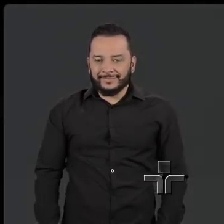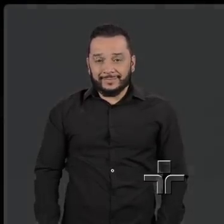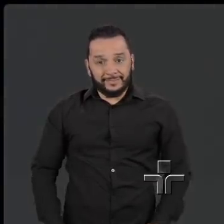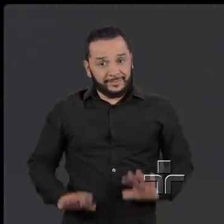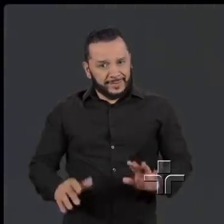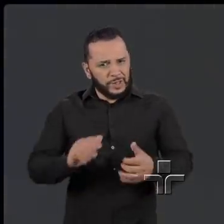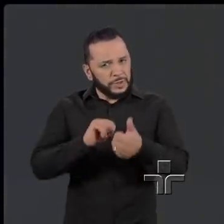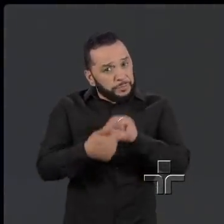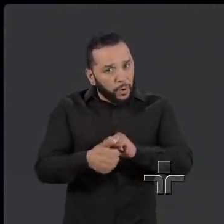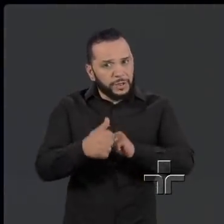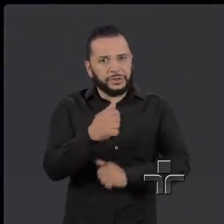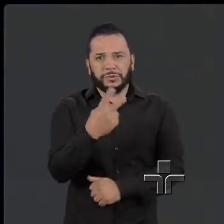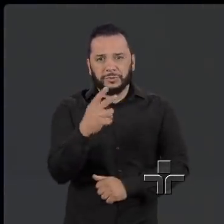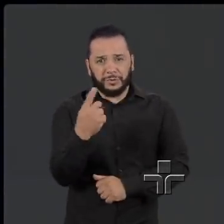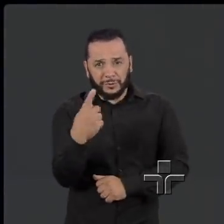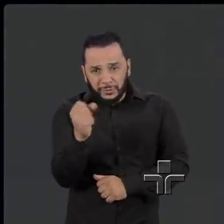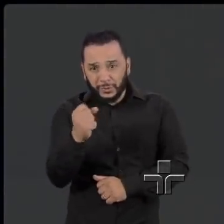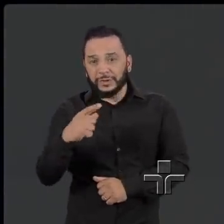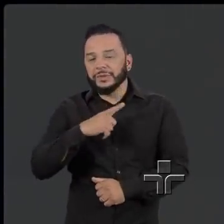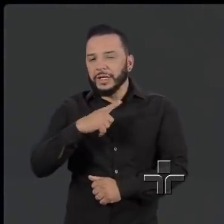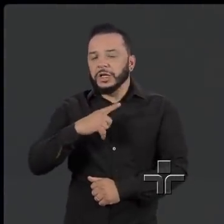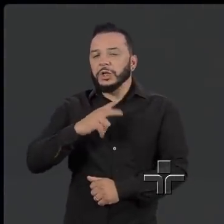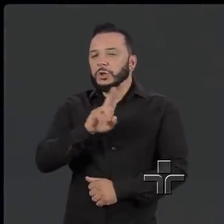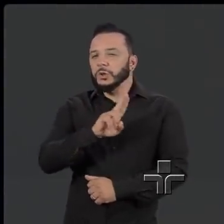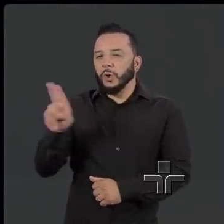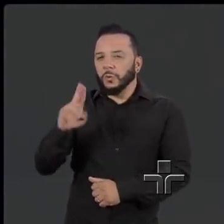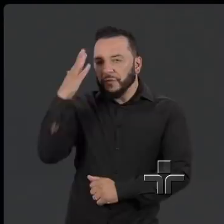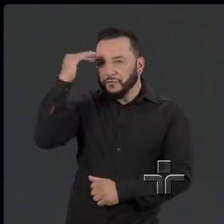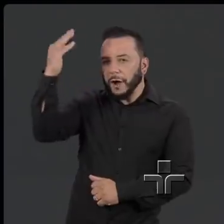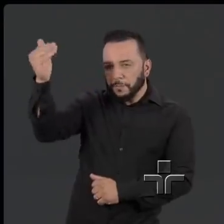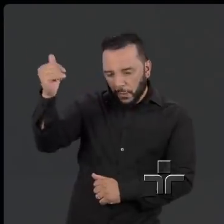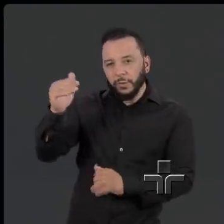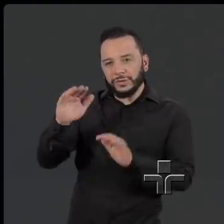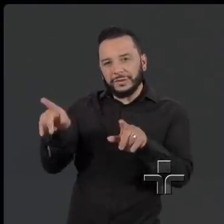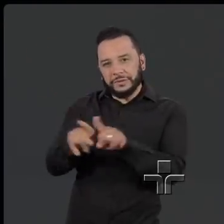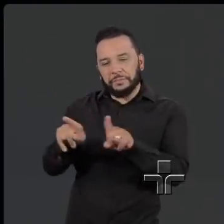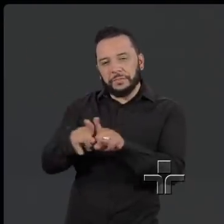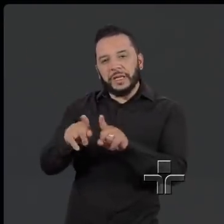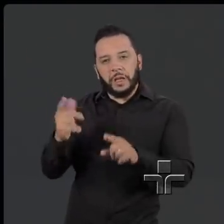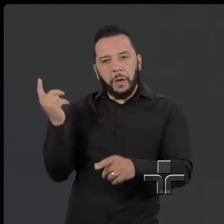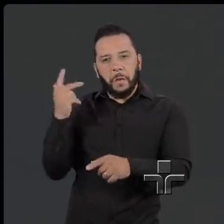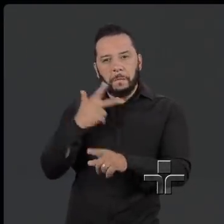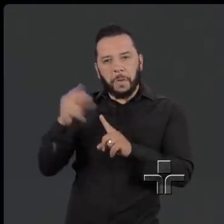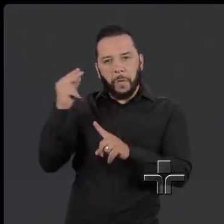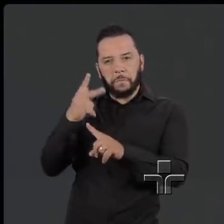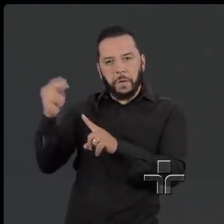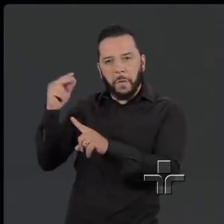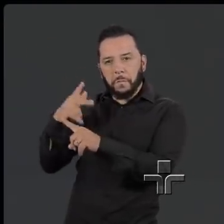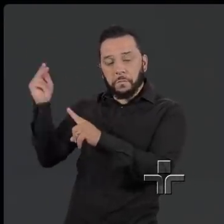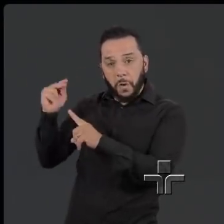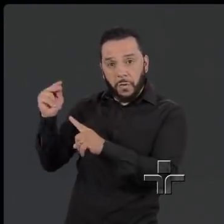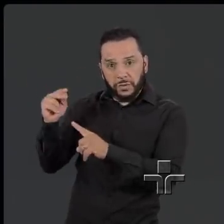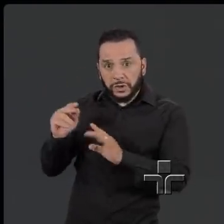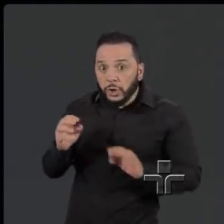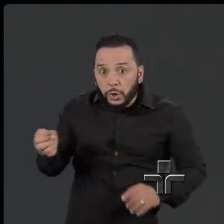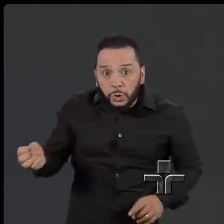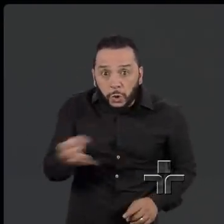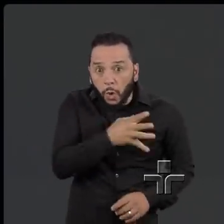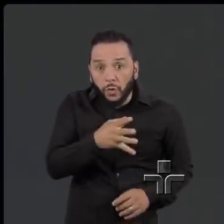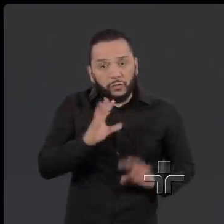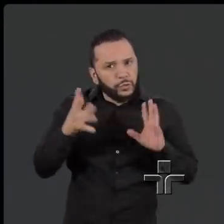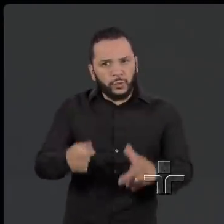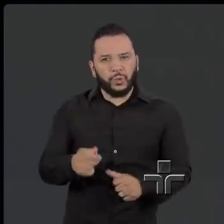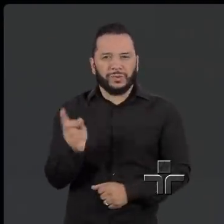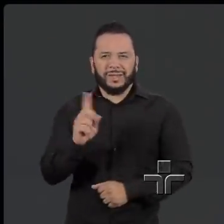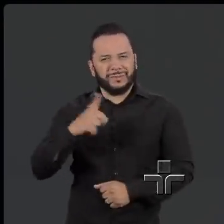No esporte, em 2018, novos nomes roubaram a cena, protagonizaram grandes conquistas, mas nem tudo foi novidade.